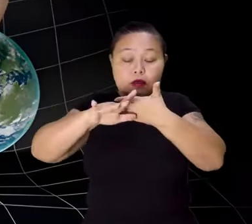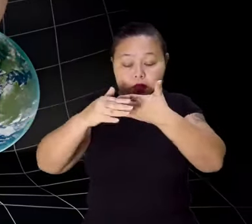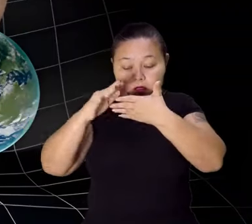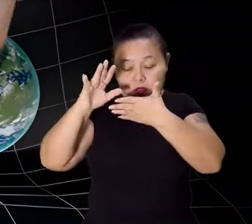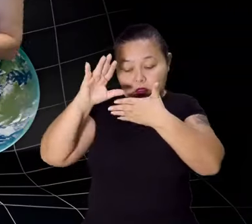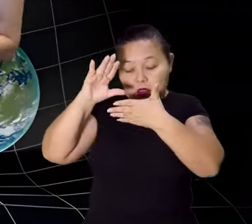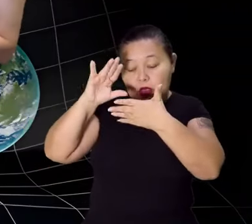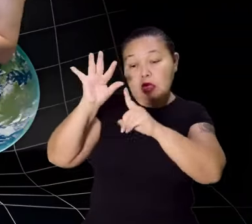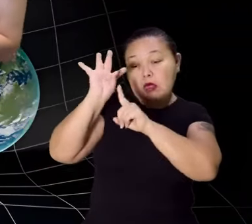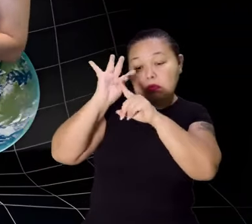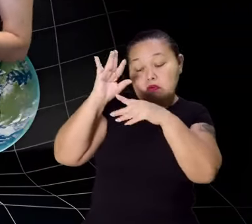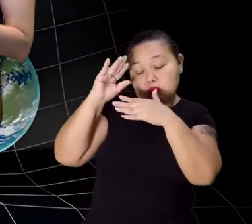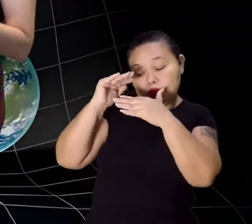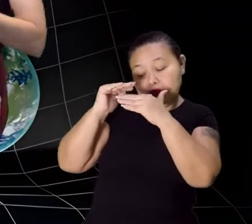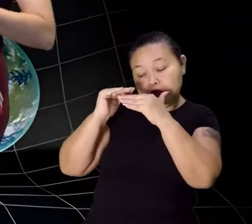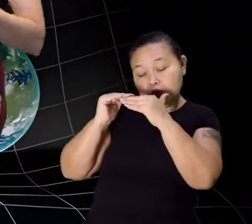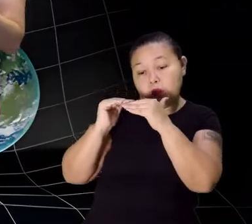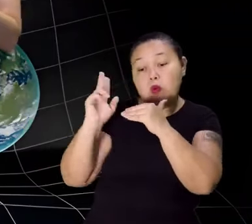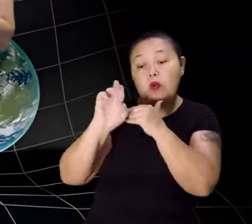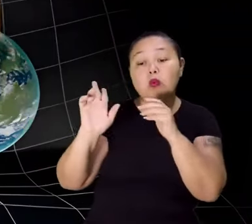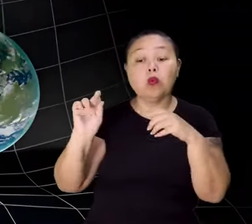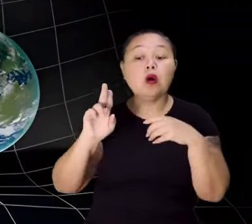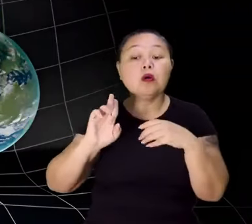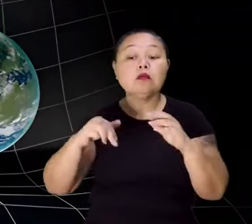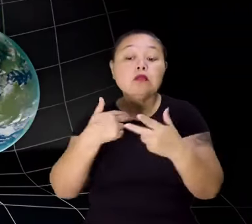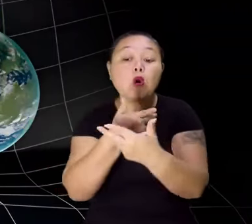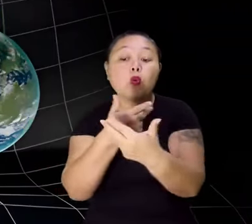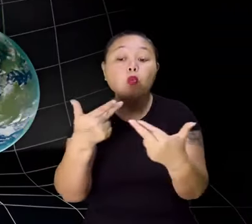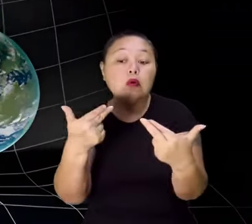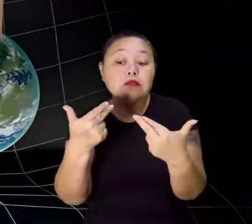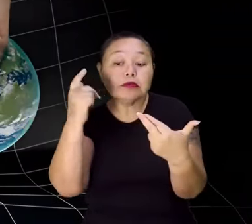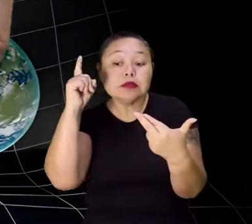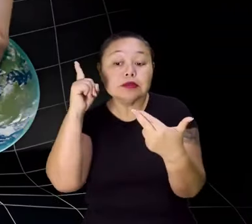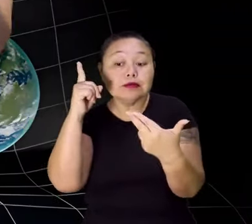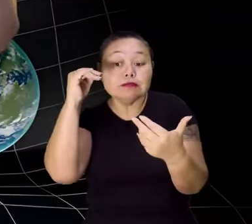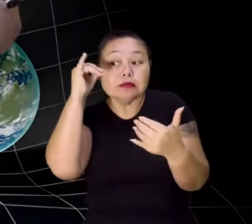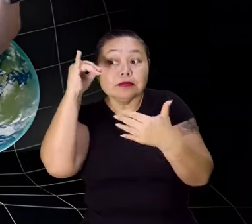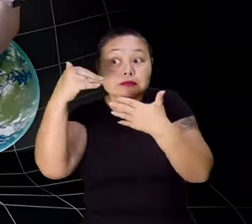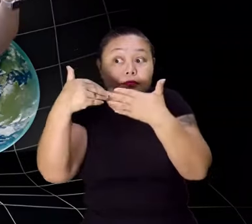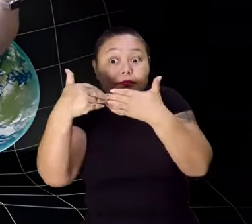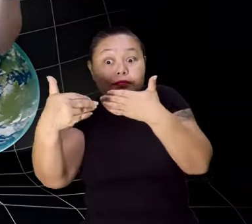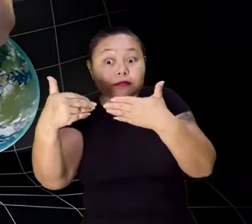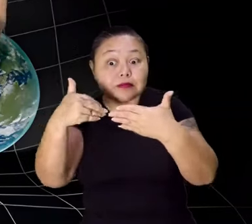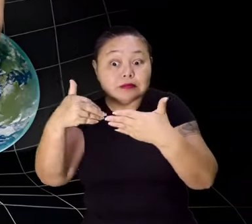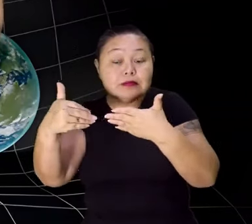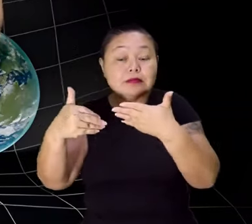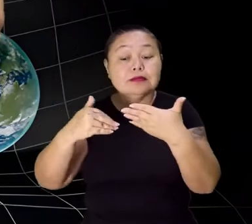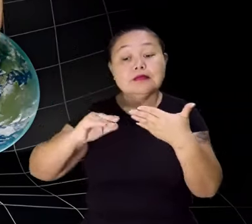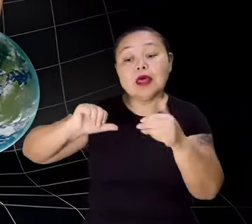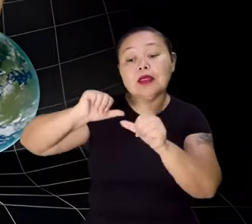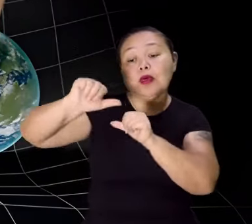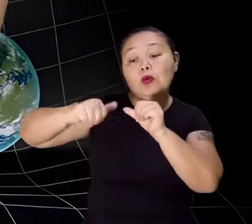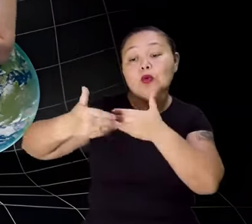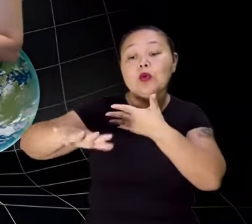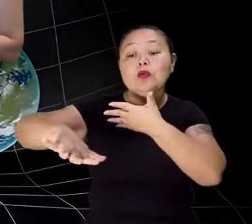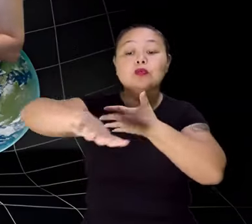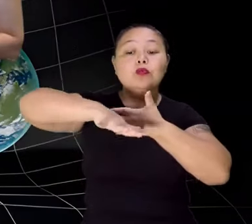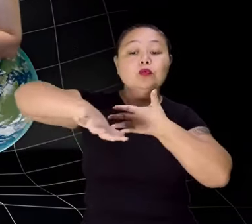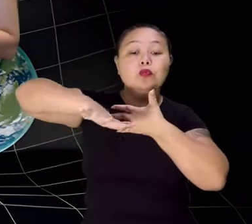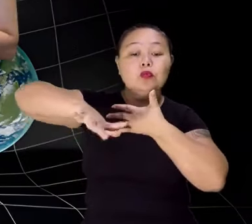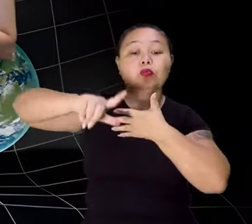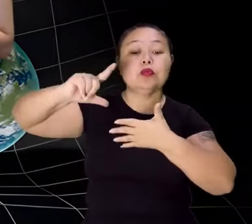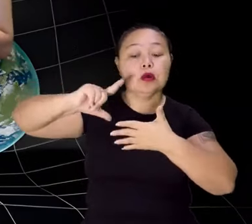não faça isso, né? A gente tem que usar alguma coisa que dificulte essa troca do nosso calor com o ambiente com a temperatura